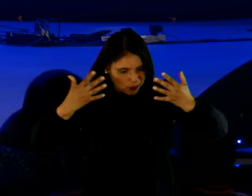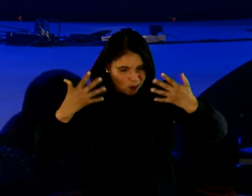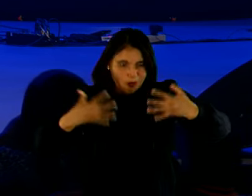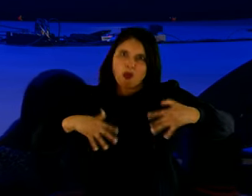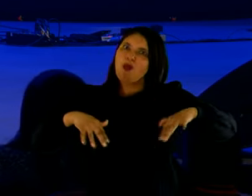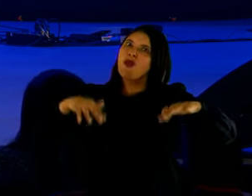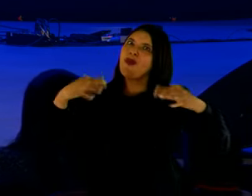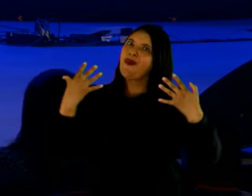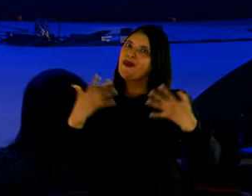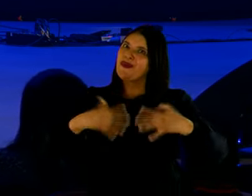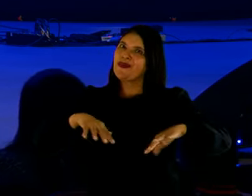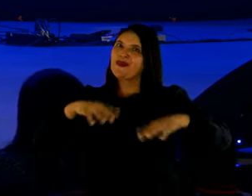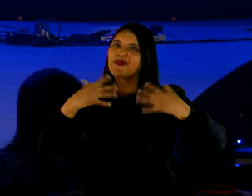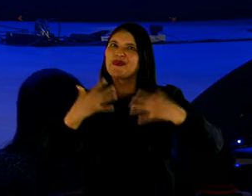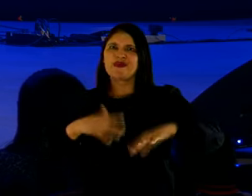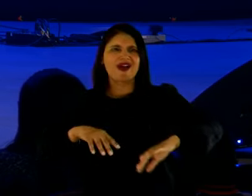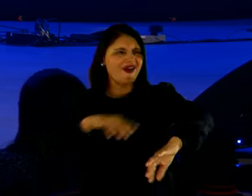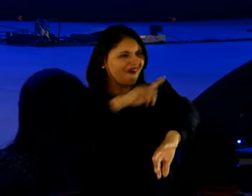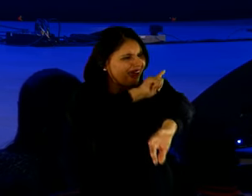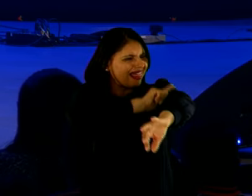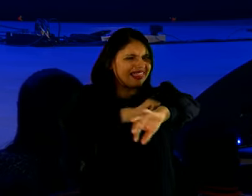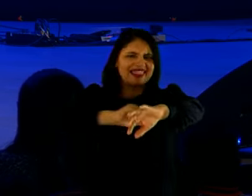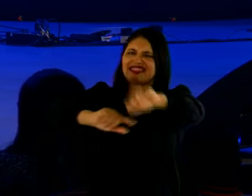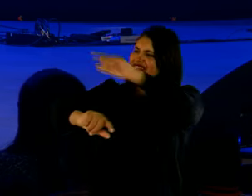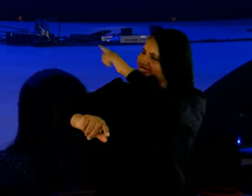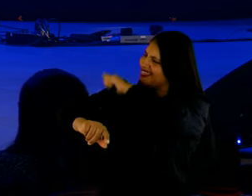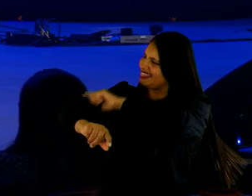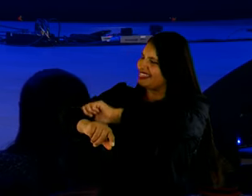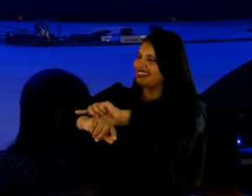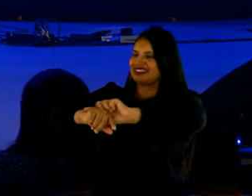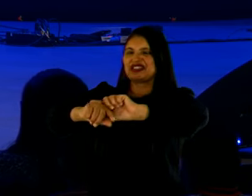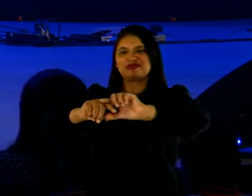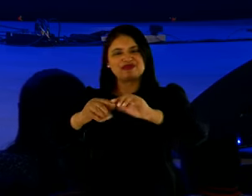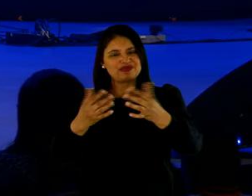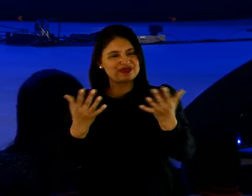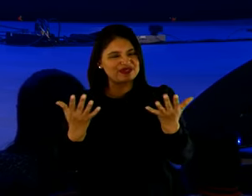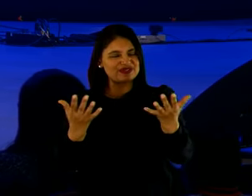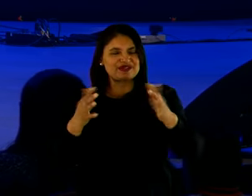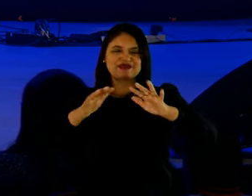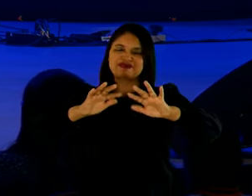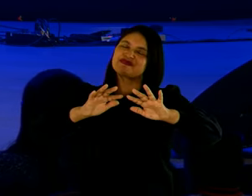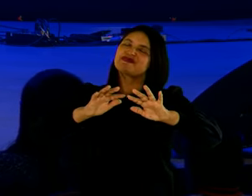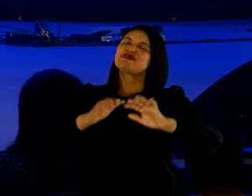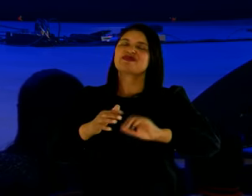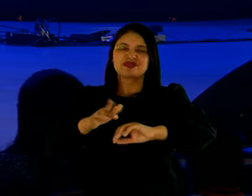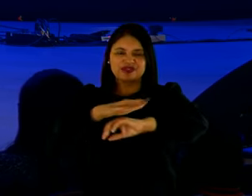a pele dele estava como a pele de uma criança, limpinho,